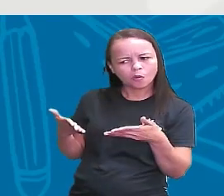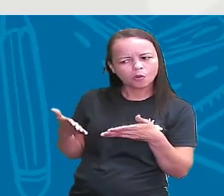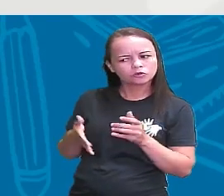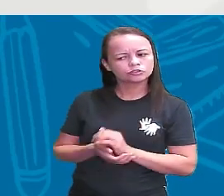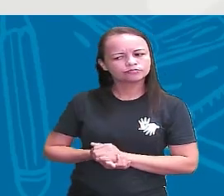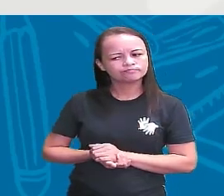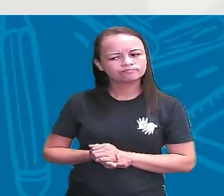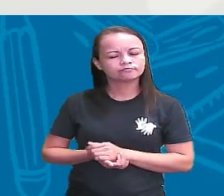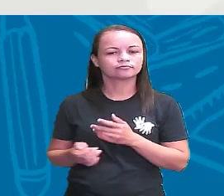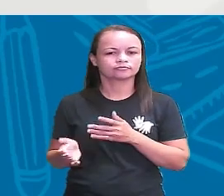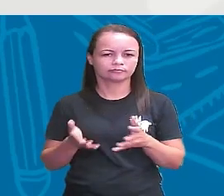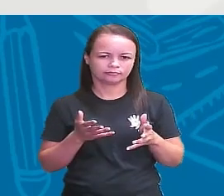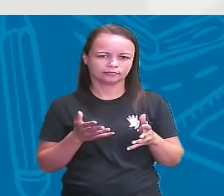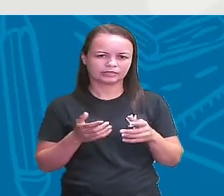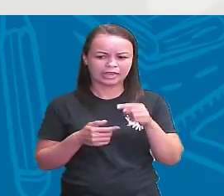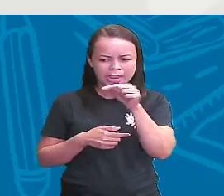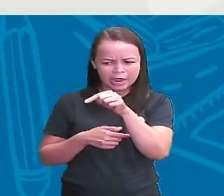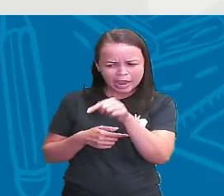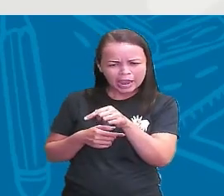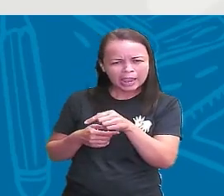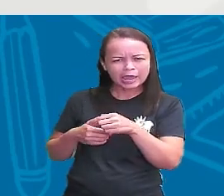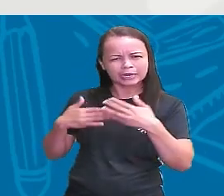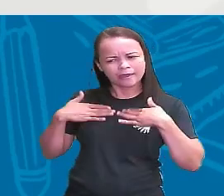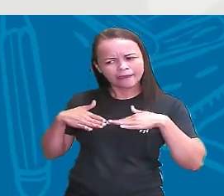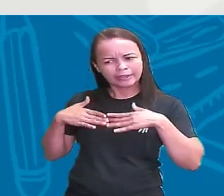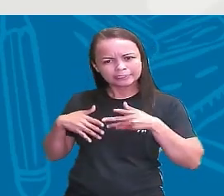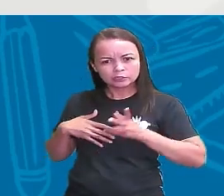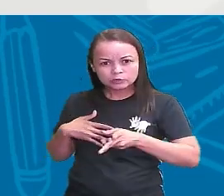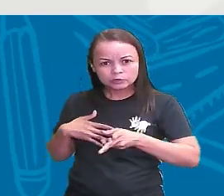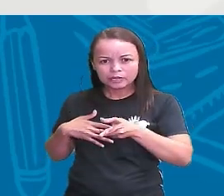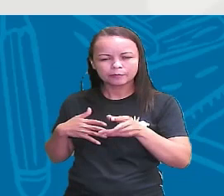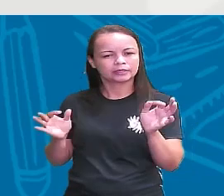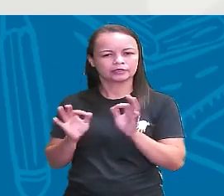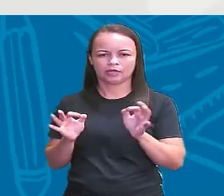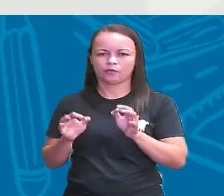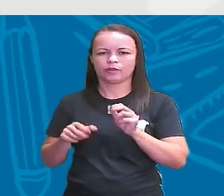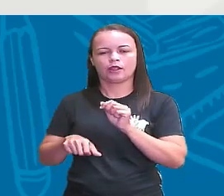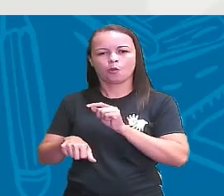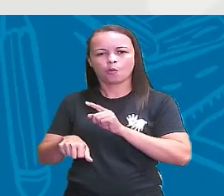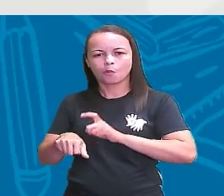Não, ele está quietinho, é momentâneo, tá certo?